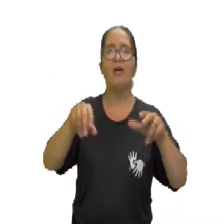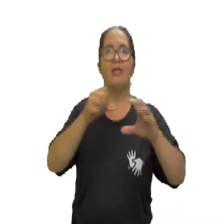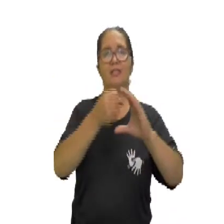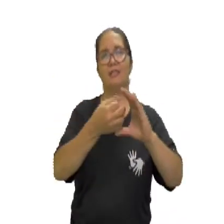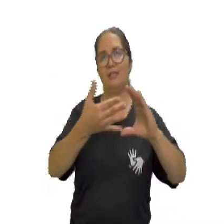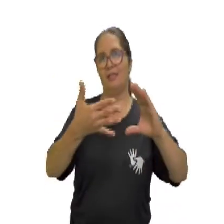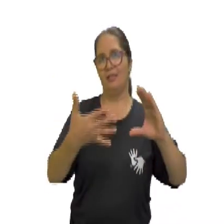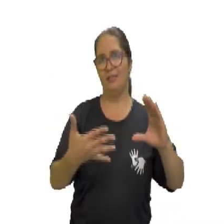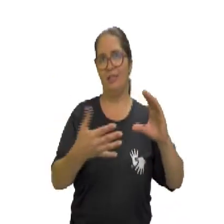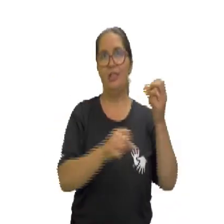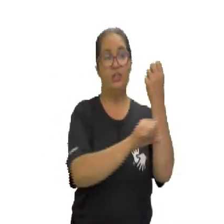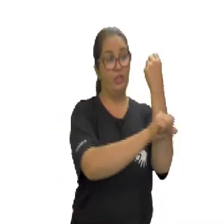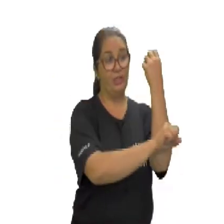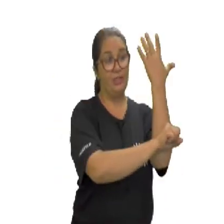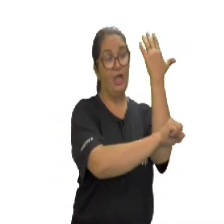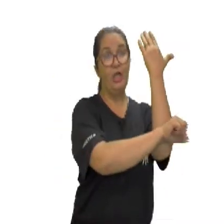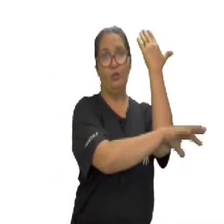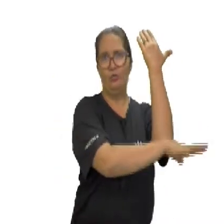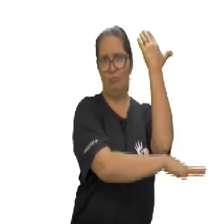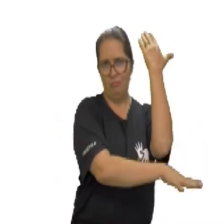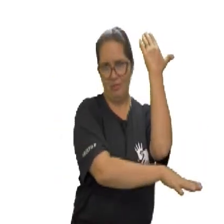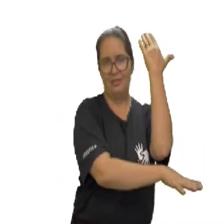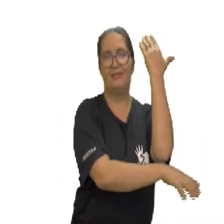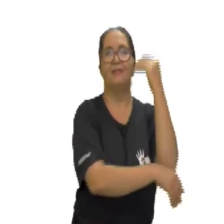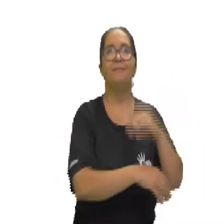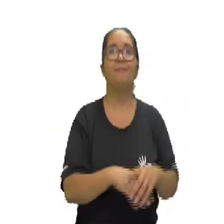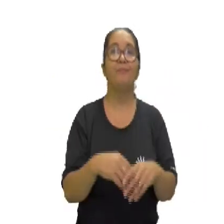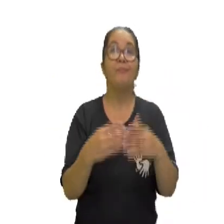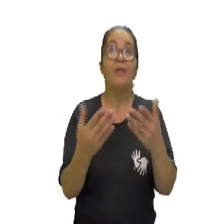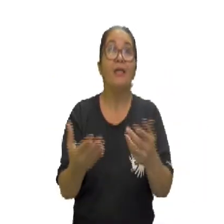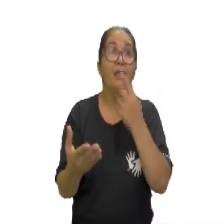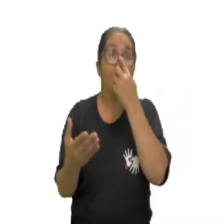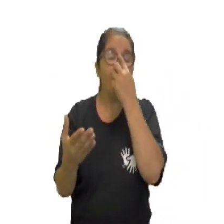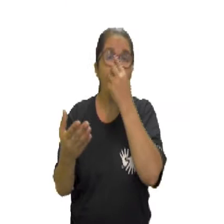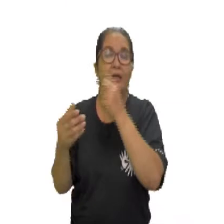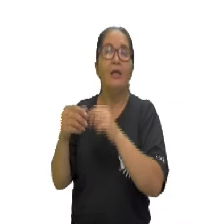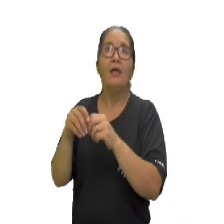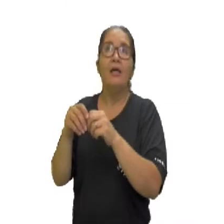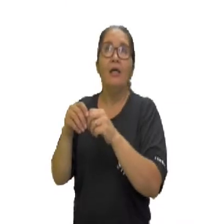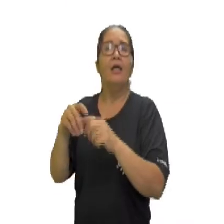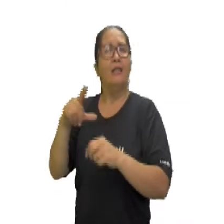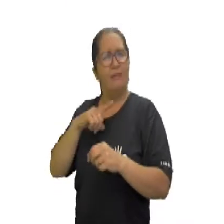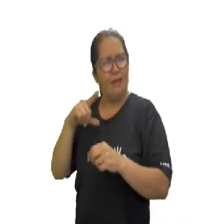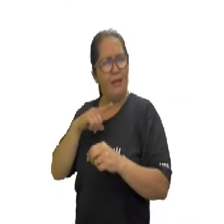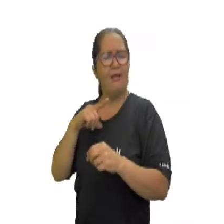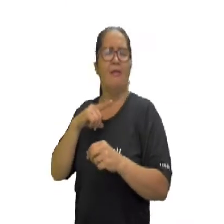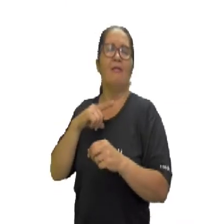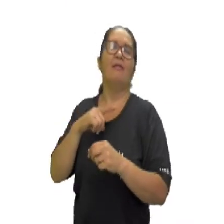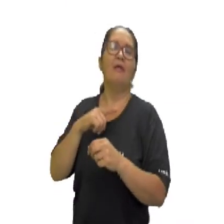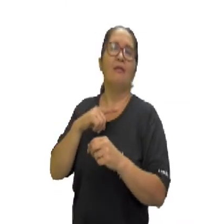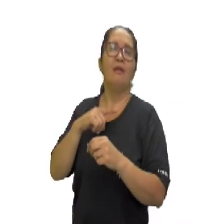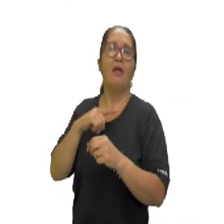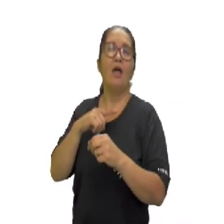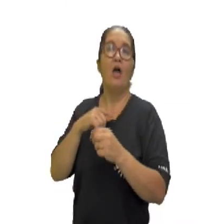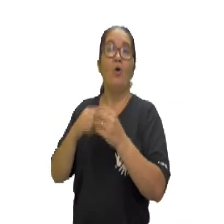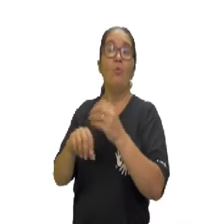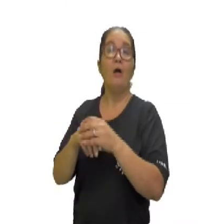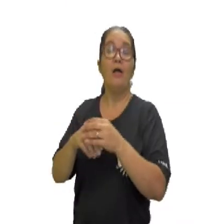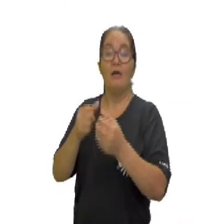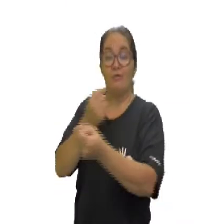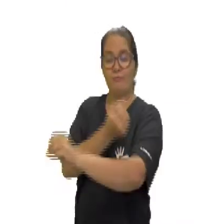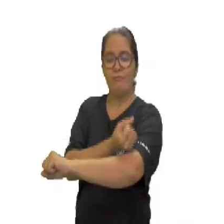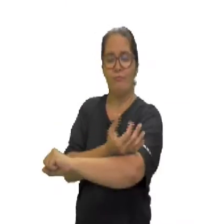que quer dizer uma área de transição? É uma vegetação que ela precisou se adaptar. Por quê? Porque ela tem